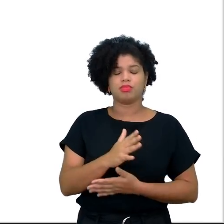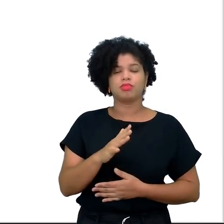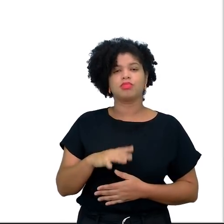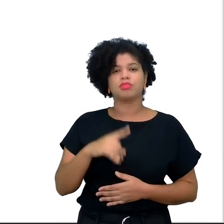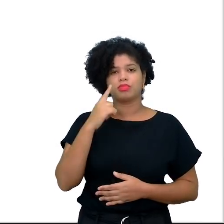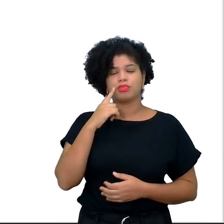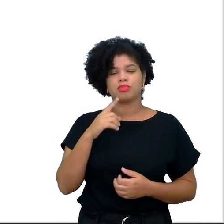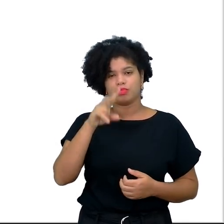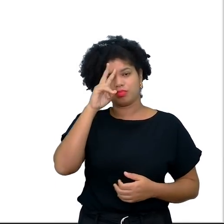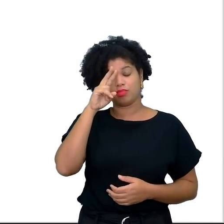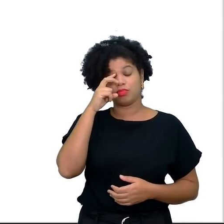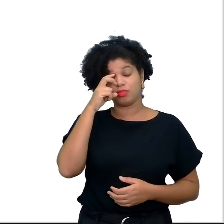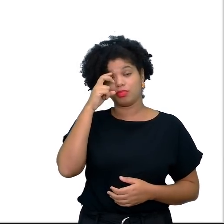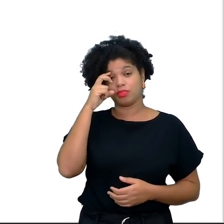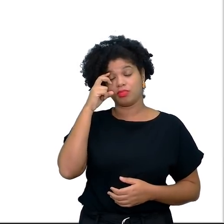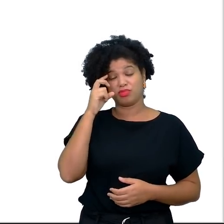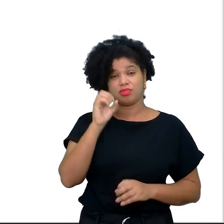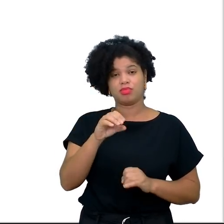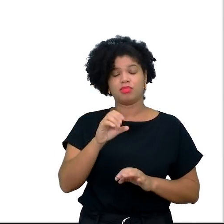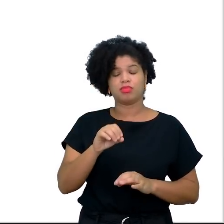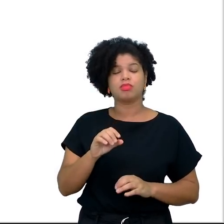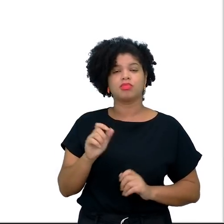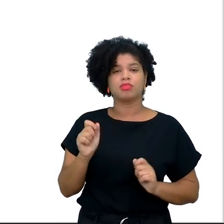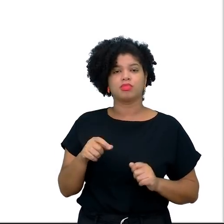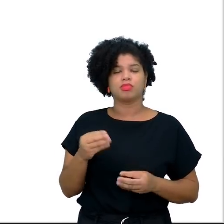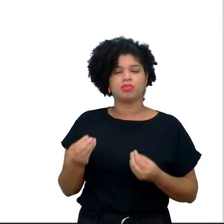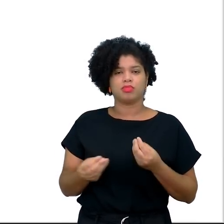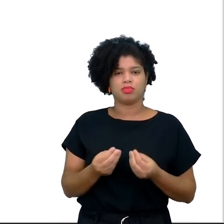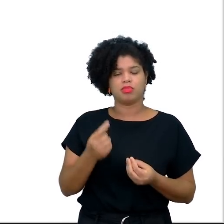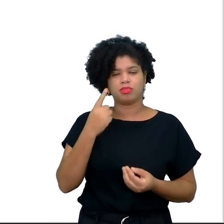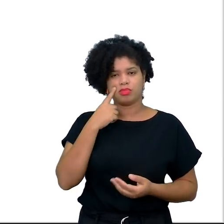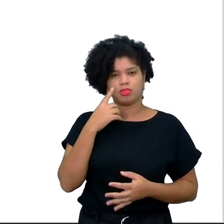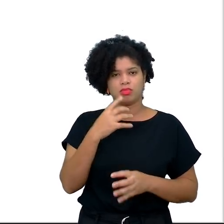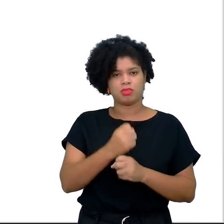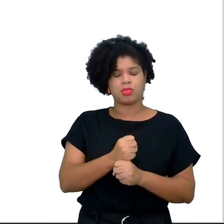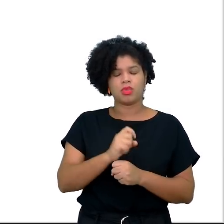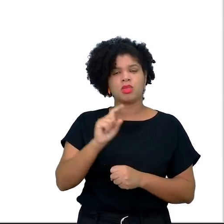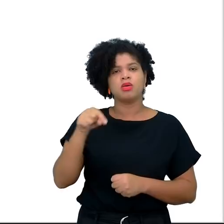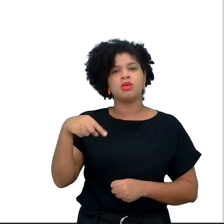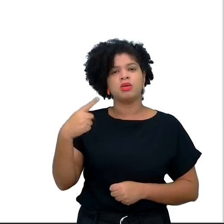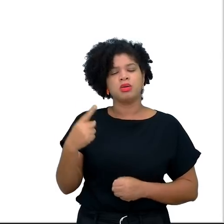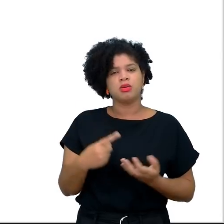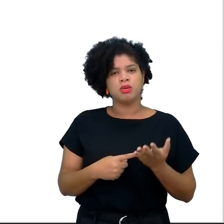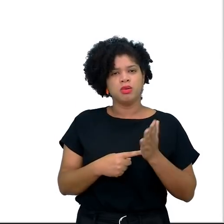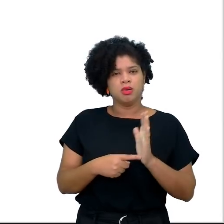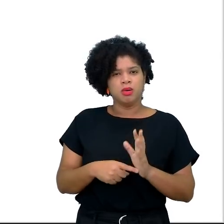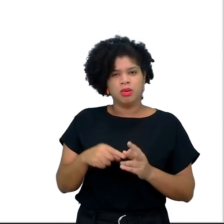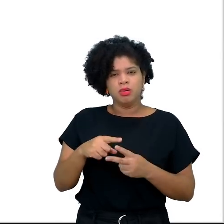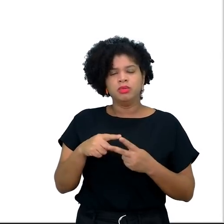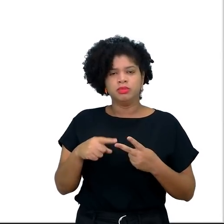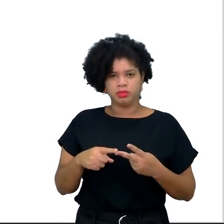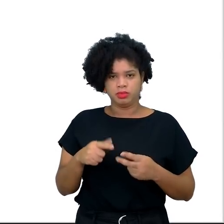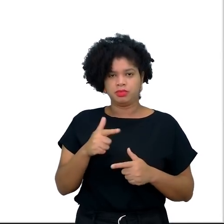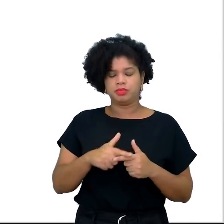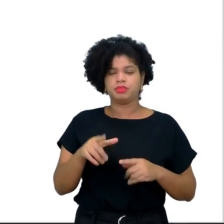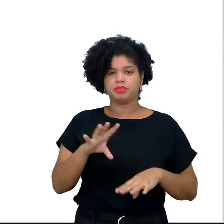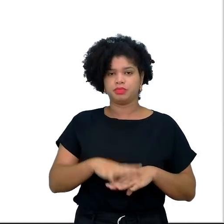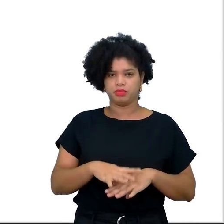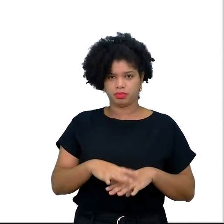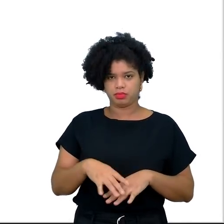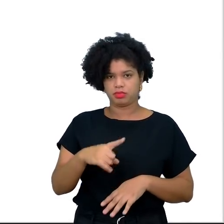encontro anterior, né, sintetizadas através de um esquema. E aí, em seguida, nós apresentaremos dois problemas para que